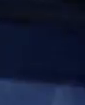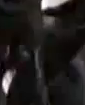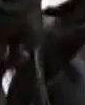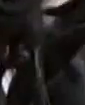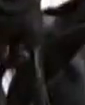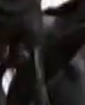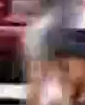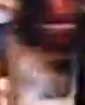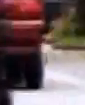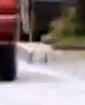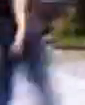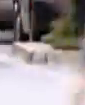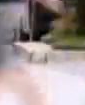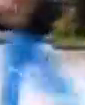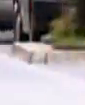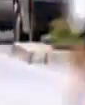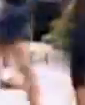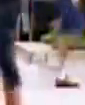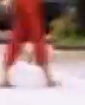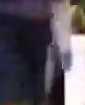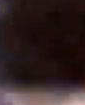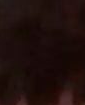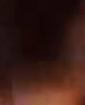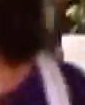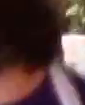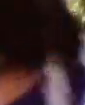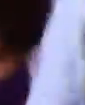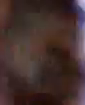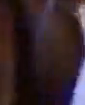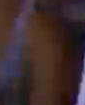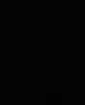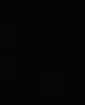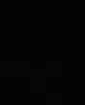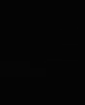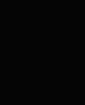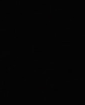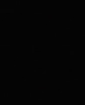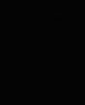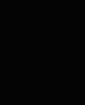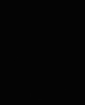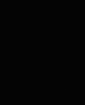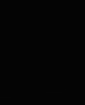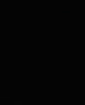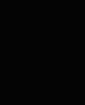melhores cidades para se viver no Brasil. Com uma população